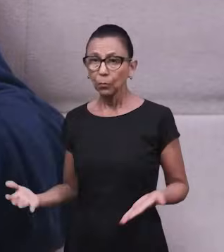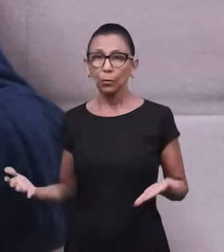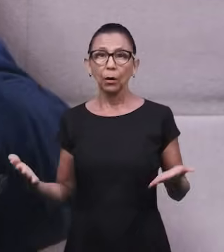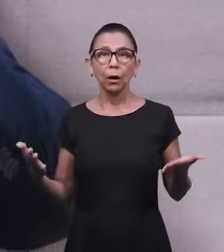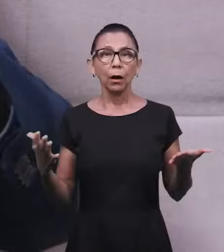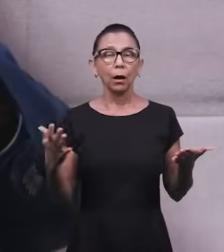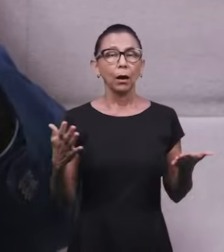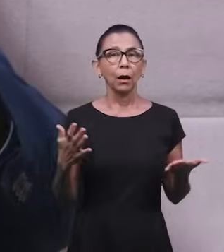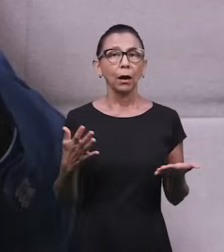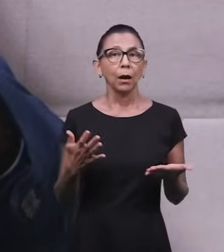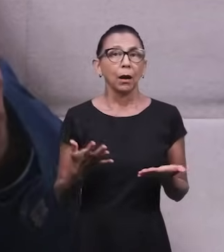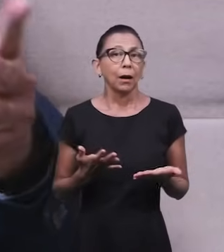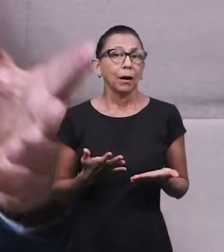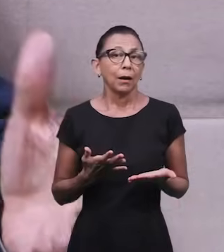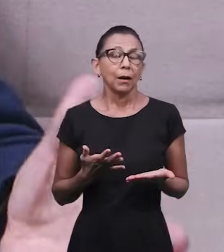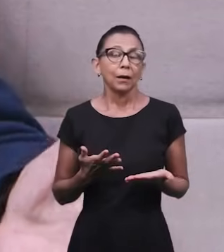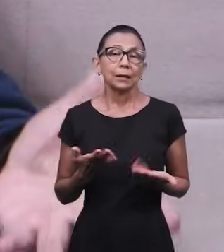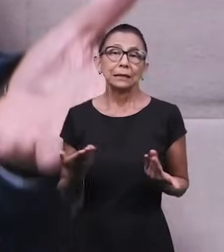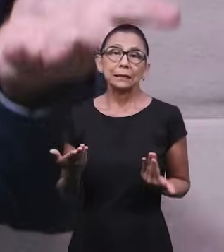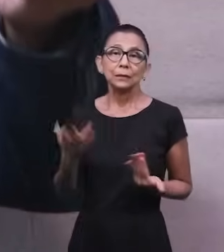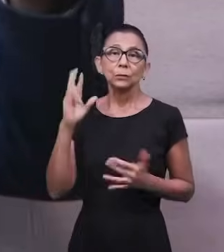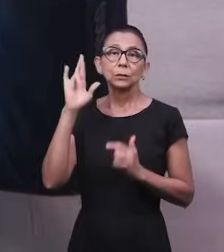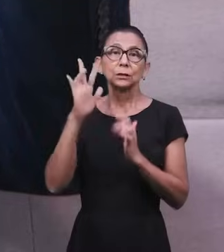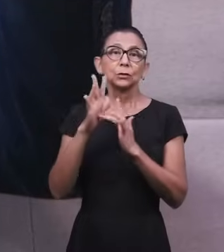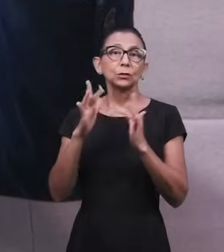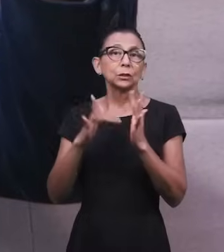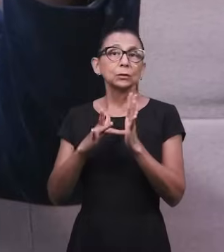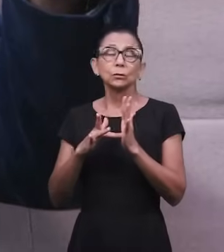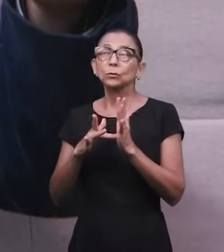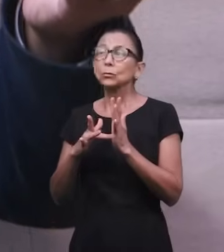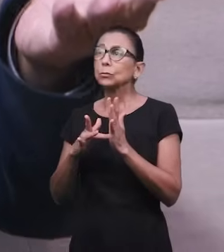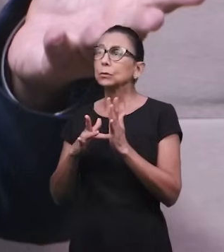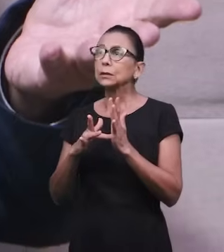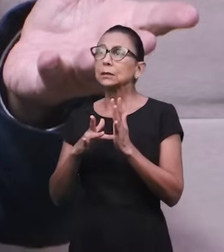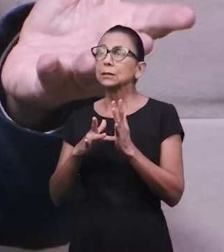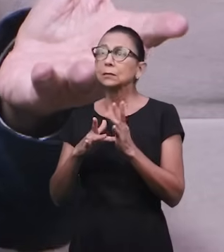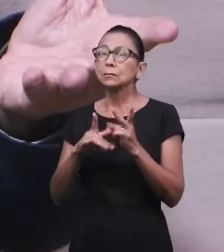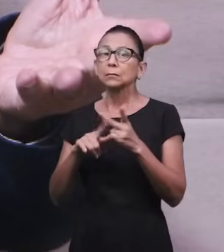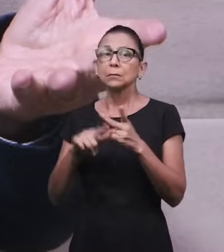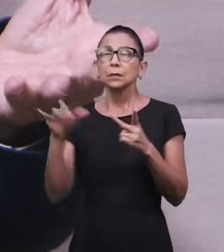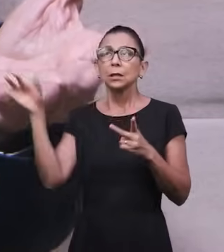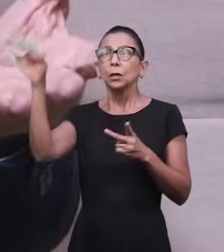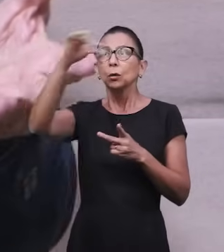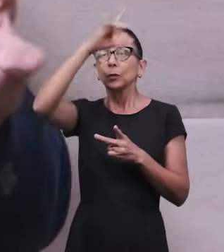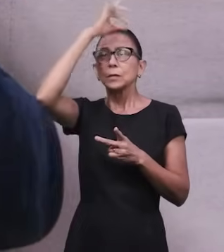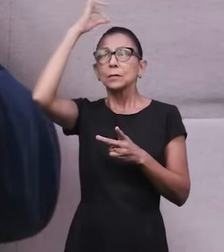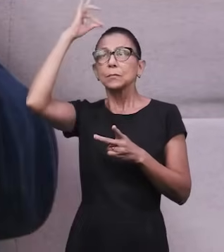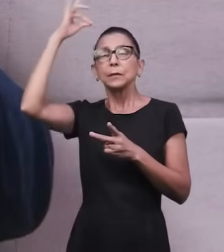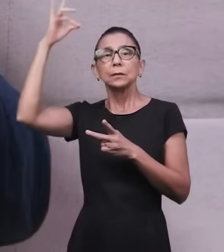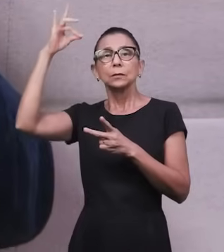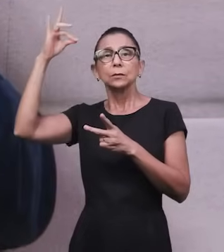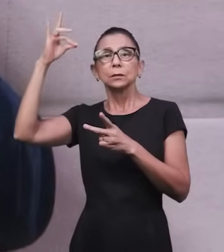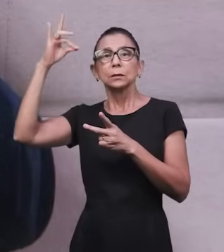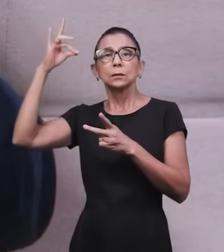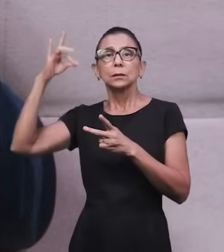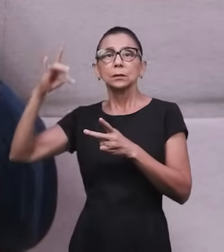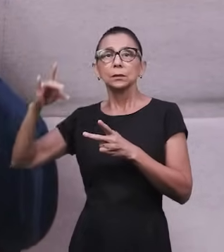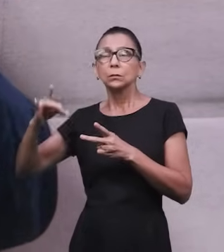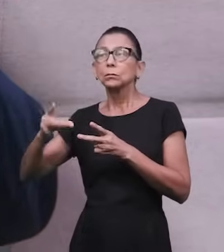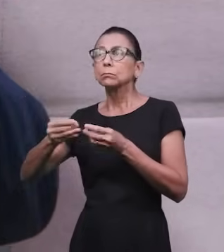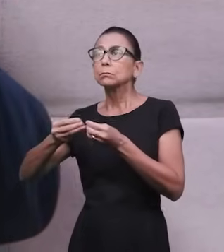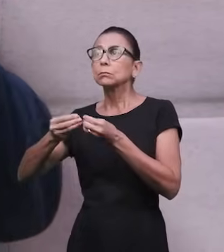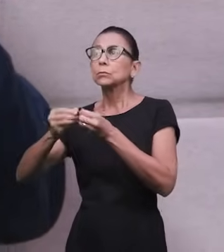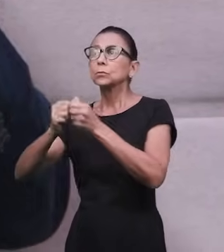Jesus, se foi. O Espírito Santo entregou a igreja nos braços dele. E agora ficam